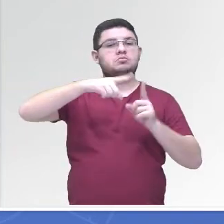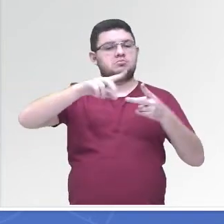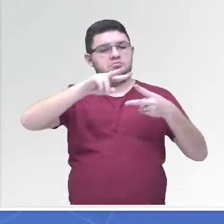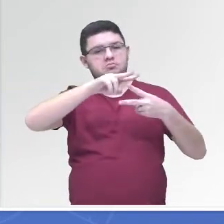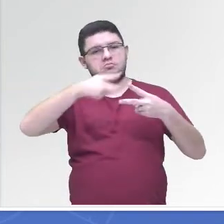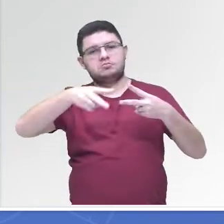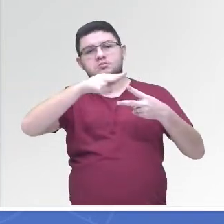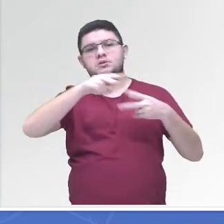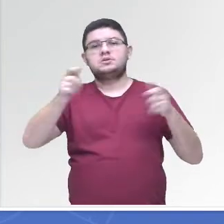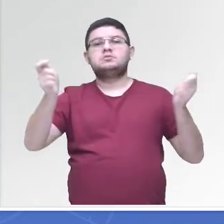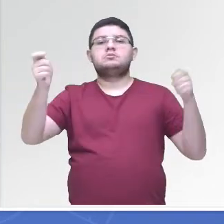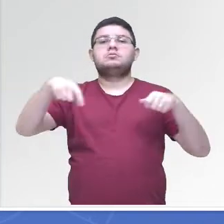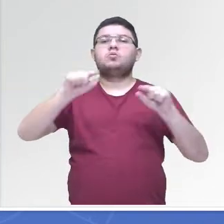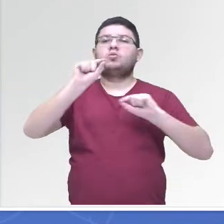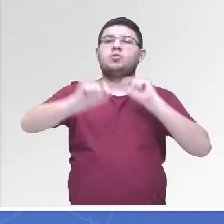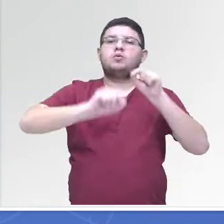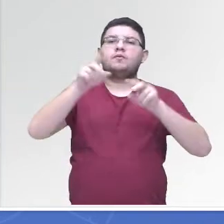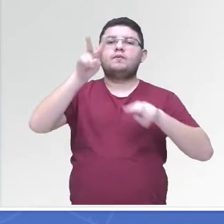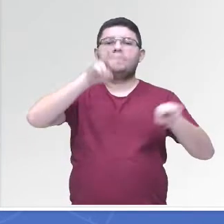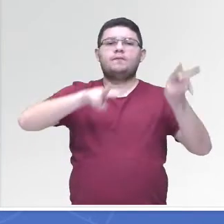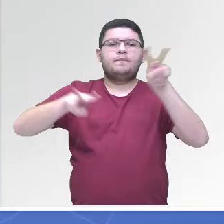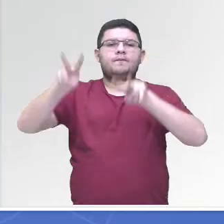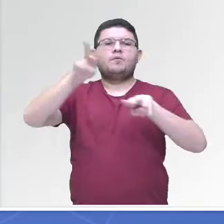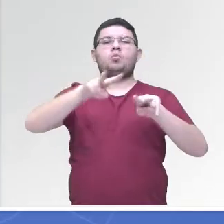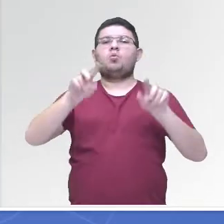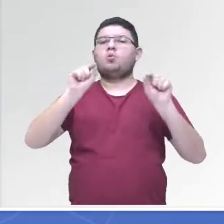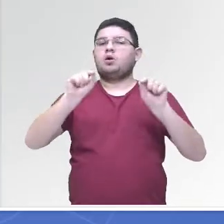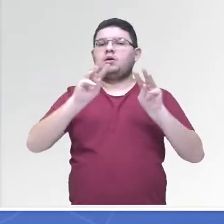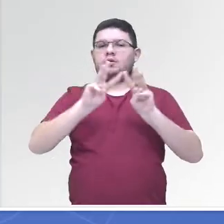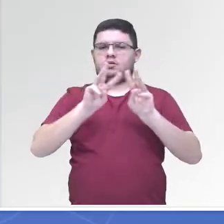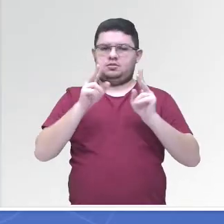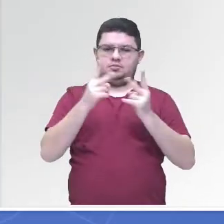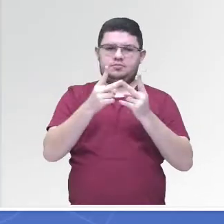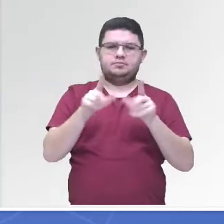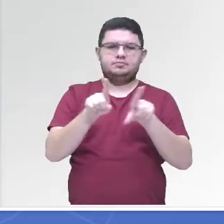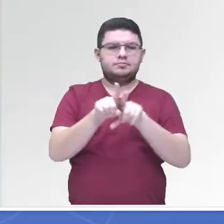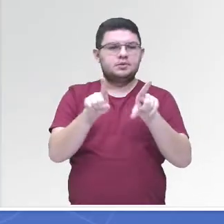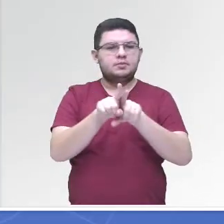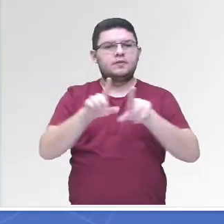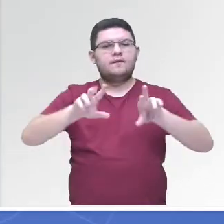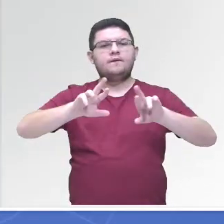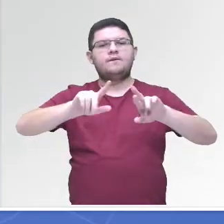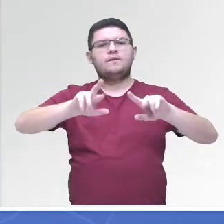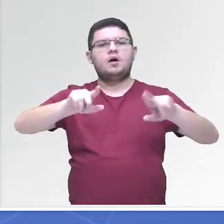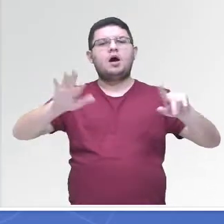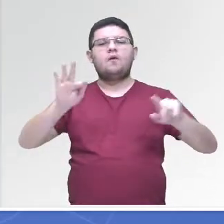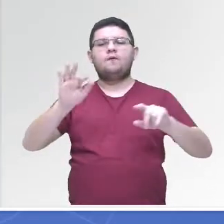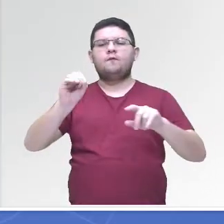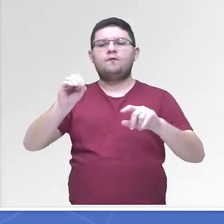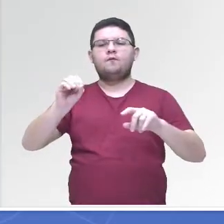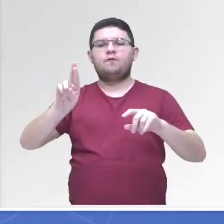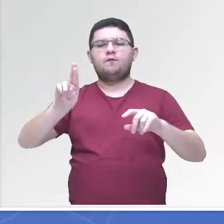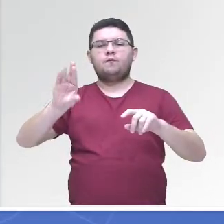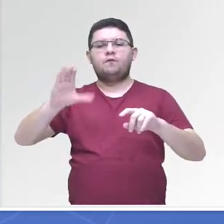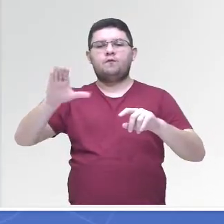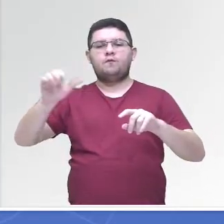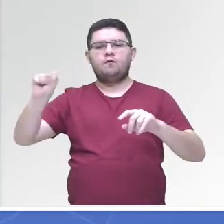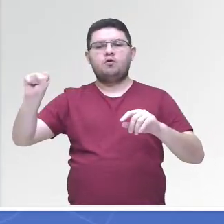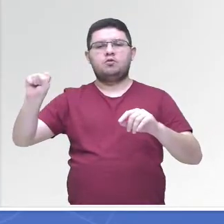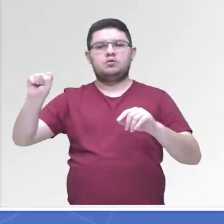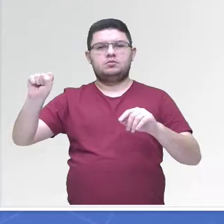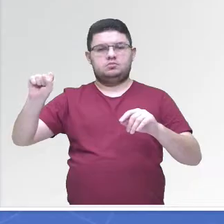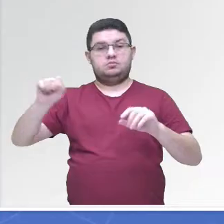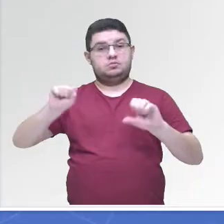matéria, daquele tipo de material na natureza. Além do que as forças que atuam nessas moléculas, tá? Então dependendo do tipo de